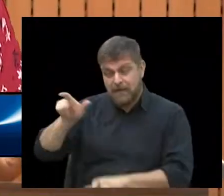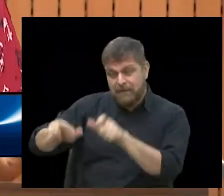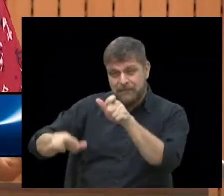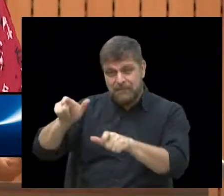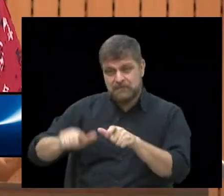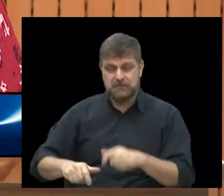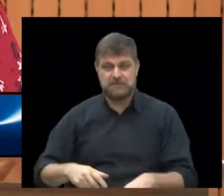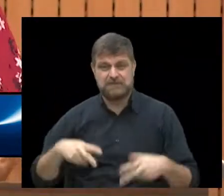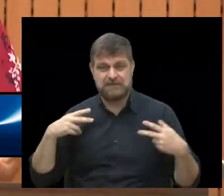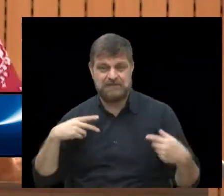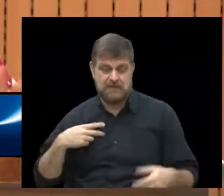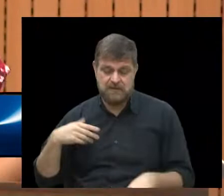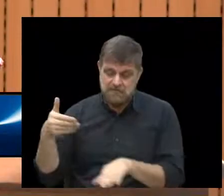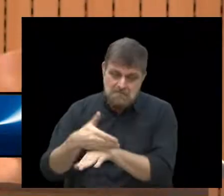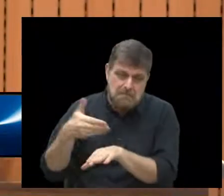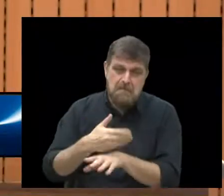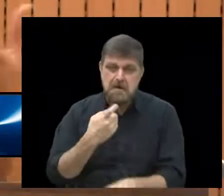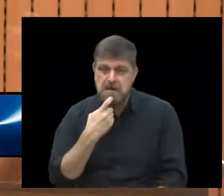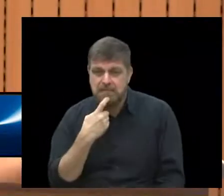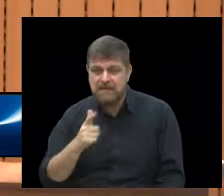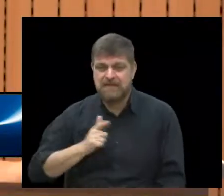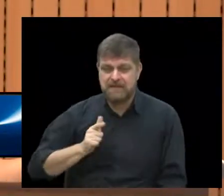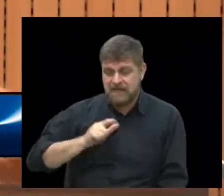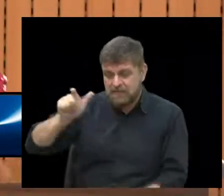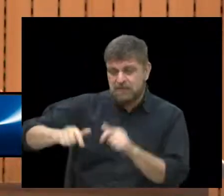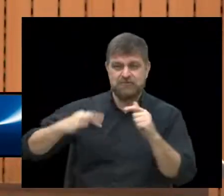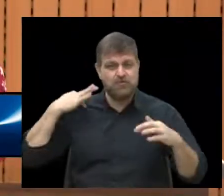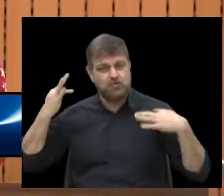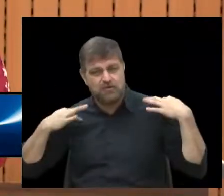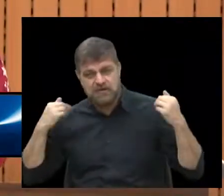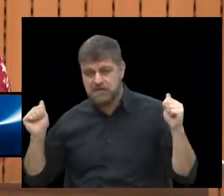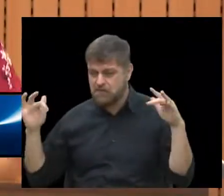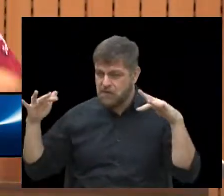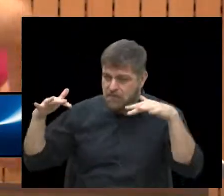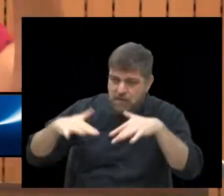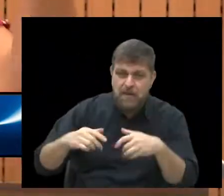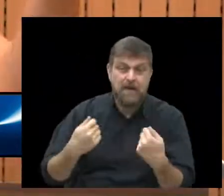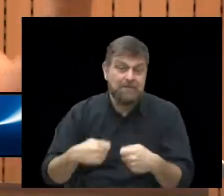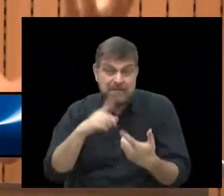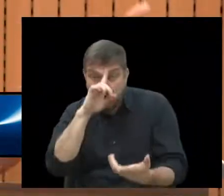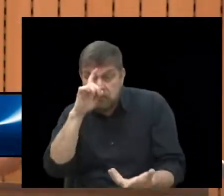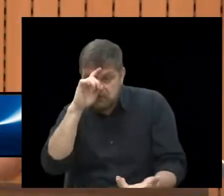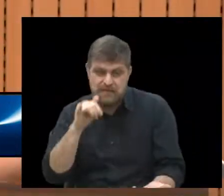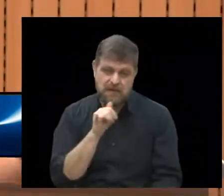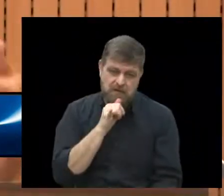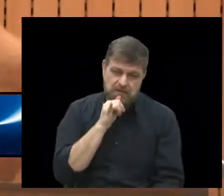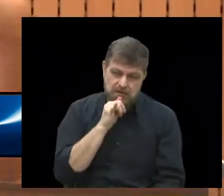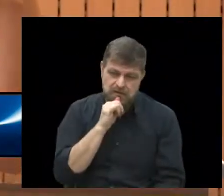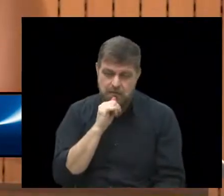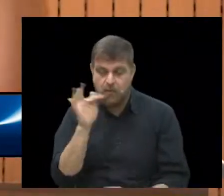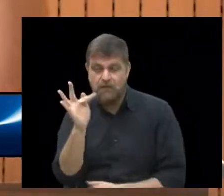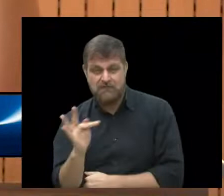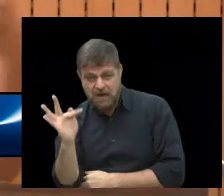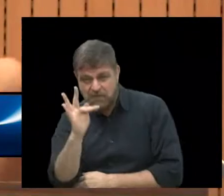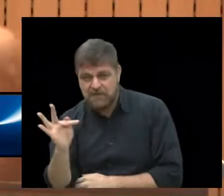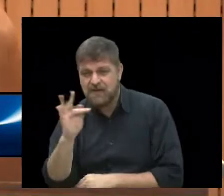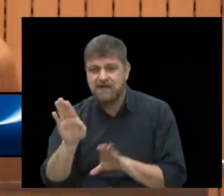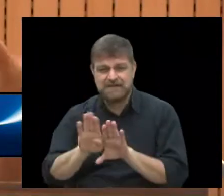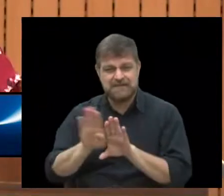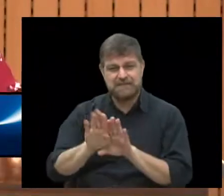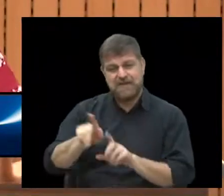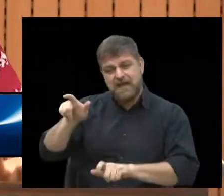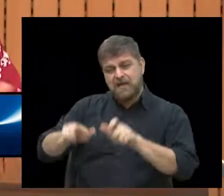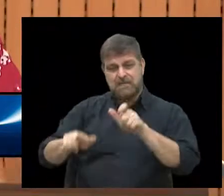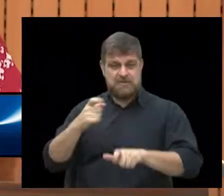passagem pela cidade, Campinas é uma cidade que passa muita gente que vem usar o hospital, gente que vem para as universidades, ou seja, é